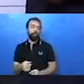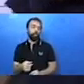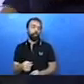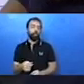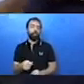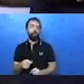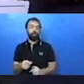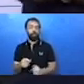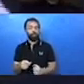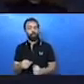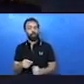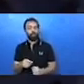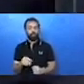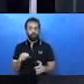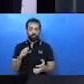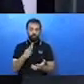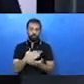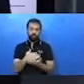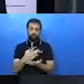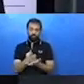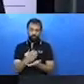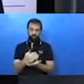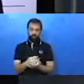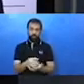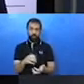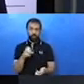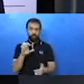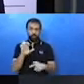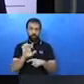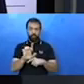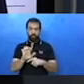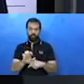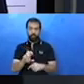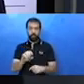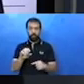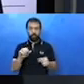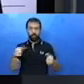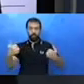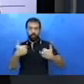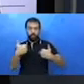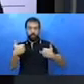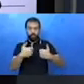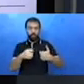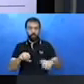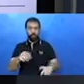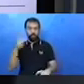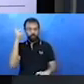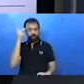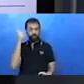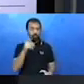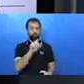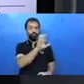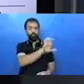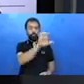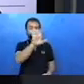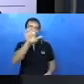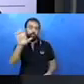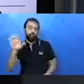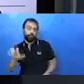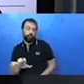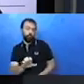estados vizinhos. Os nossos vizinhos são aqui, ó, Rio de Janeiro, Minas Gerais, Mato Grosso do